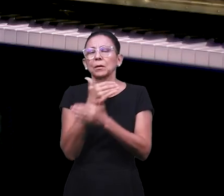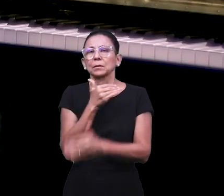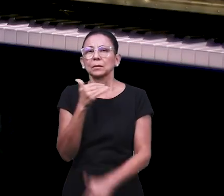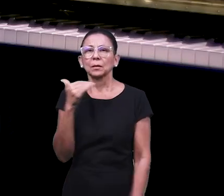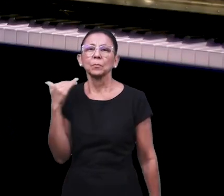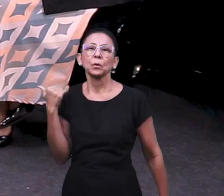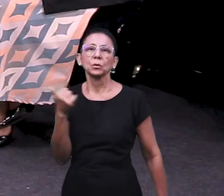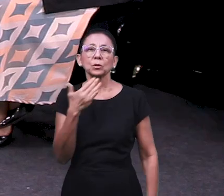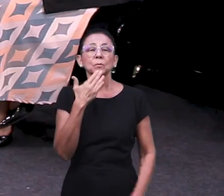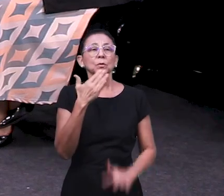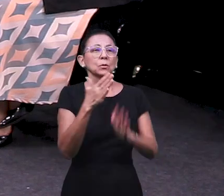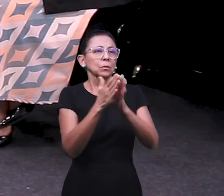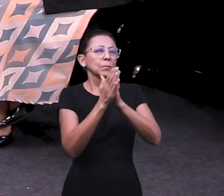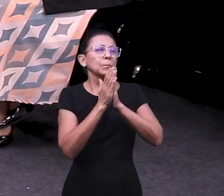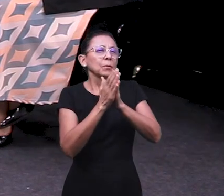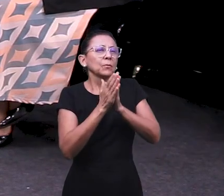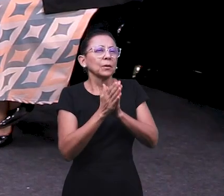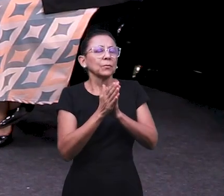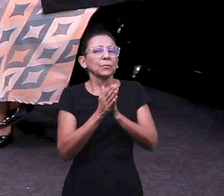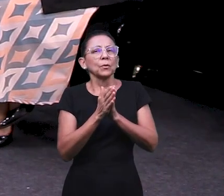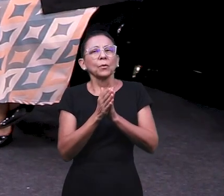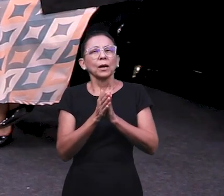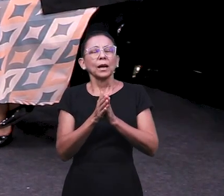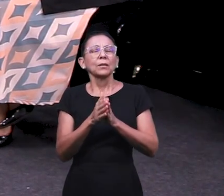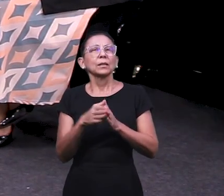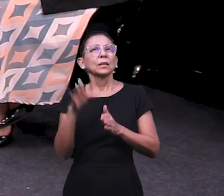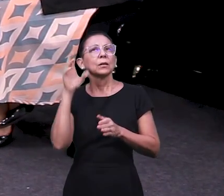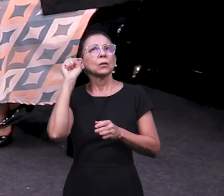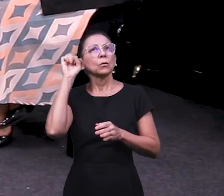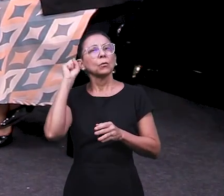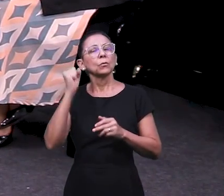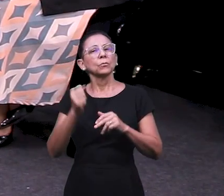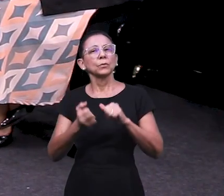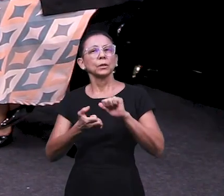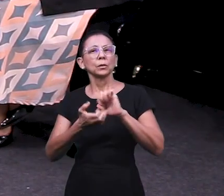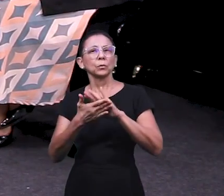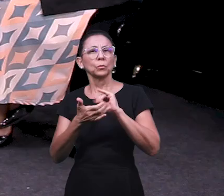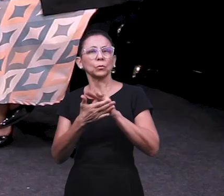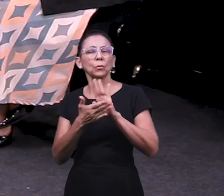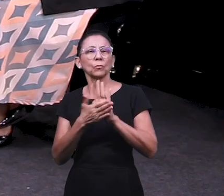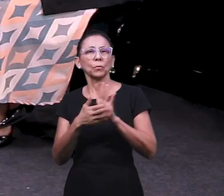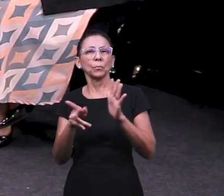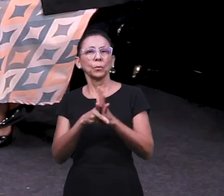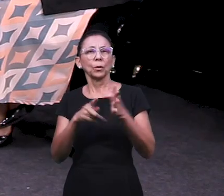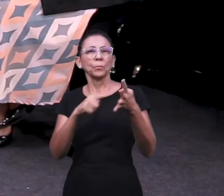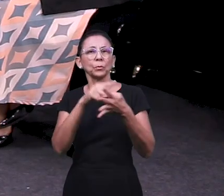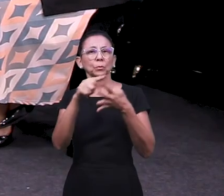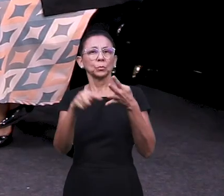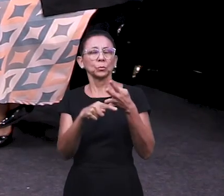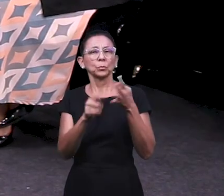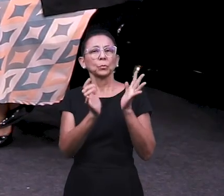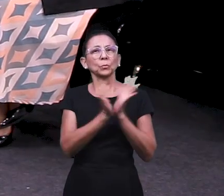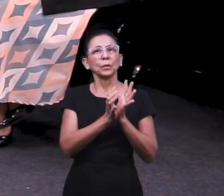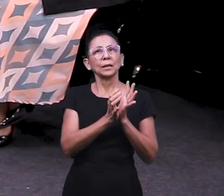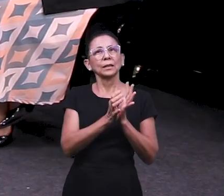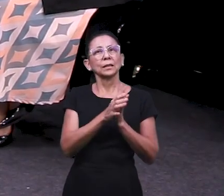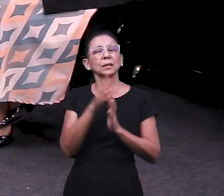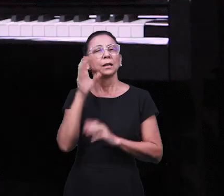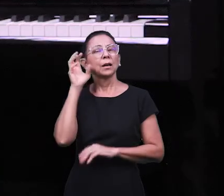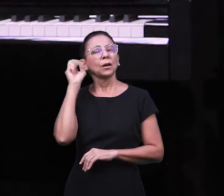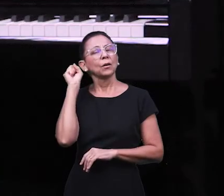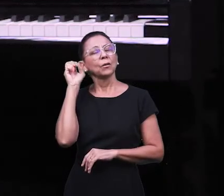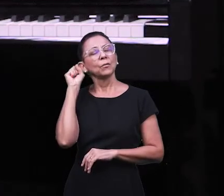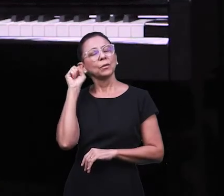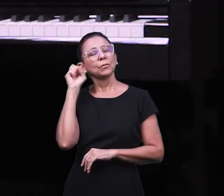ele pediu, por favor, eu quero que ligue para mim aquele hino, eu quero ouvir o Confiora do quarteto. E ele ouviu o hino e ele faleceu ouvindo o